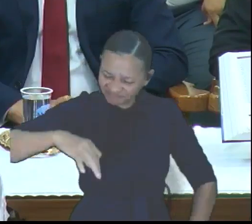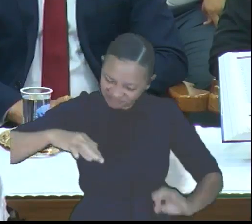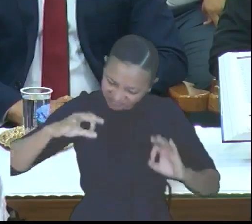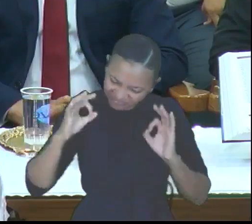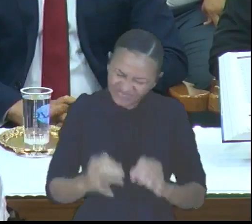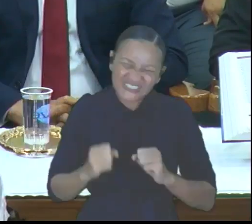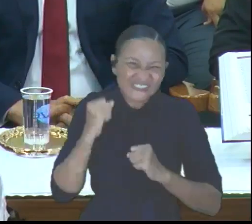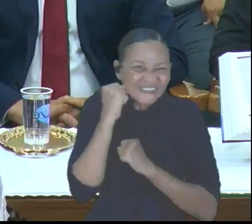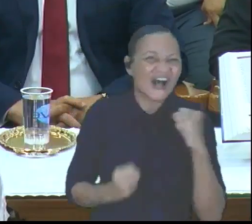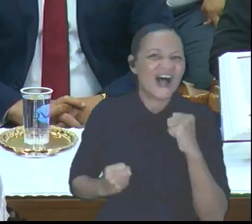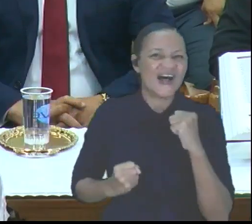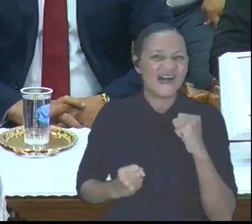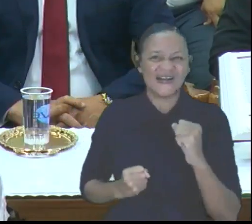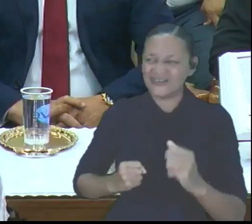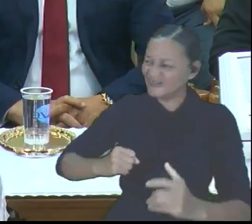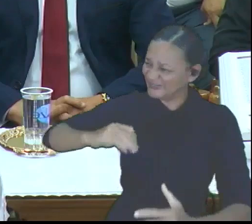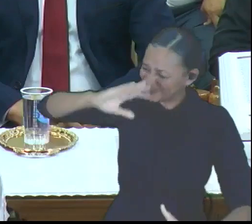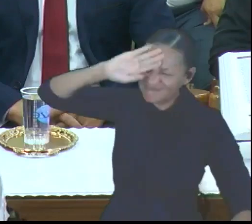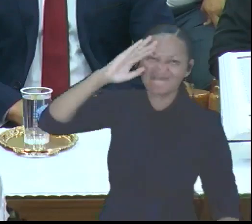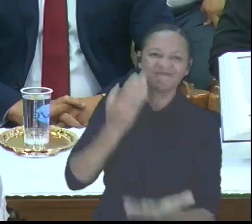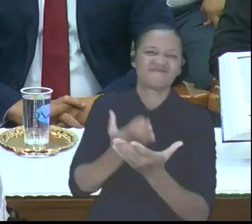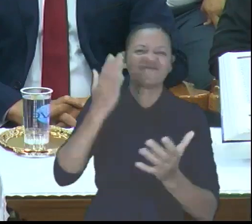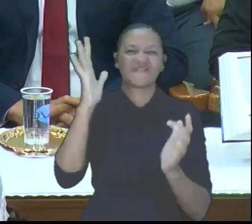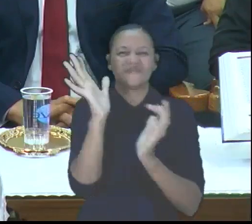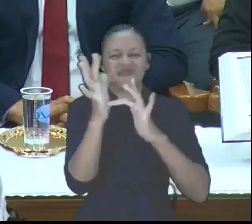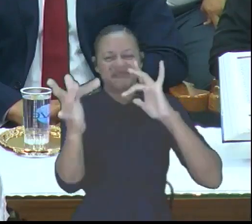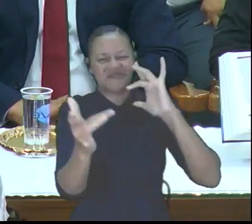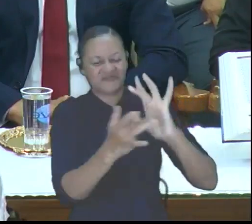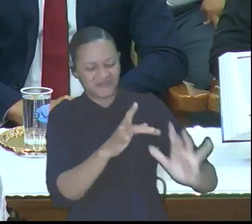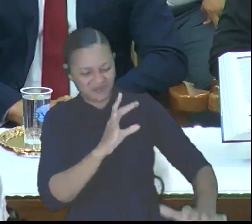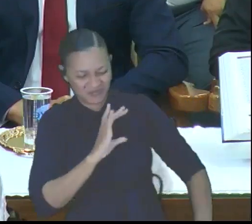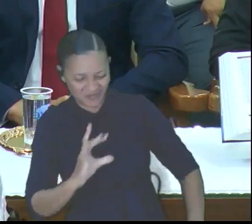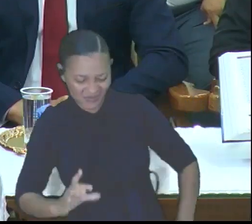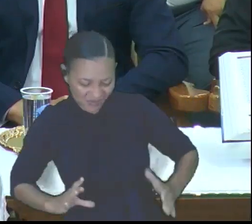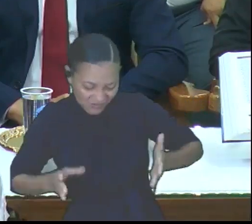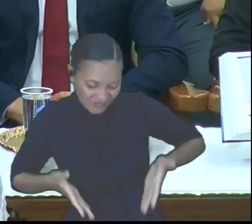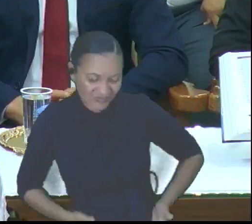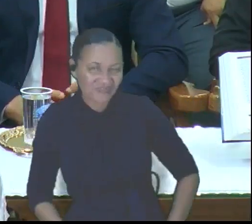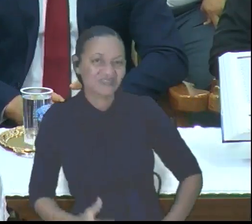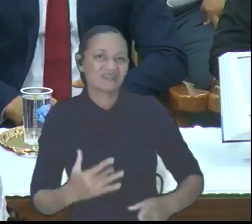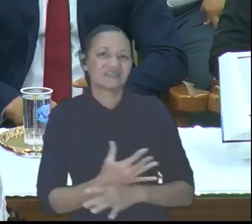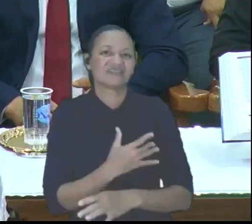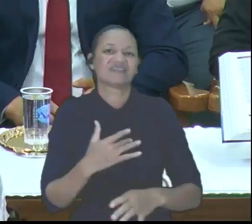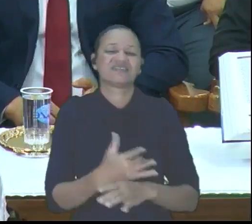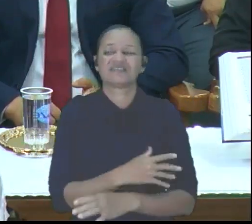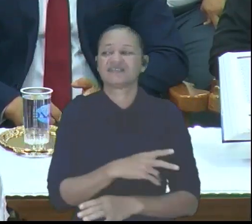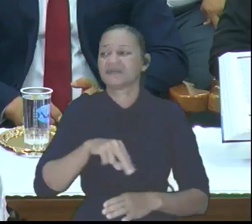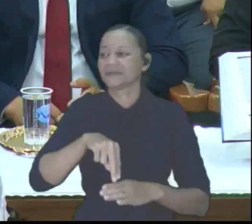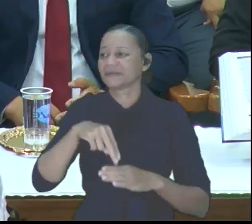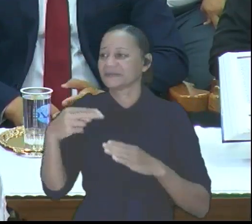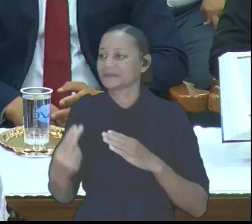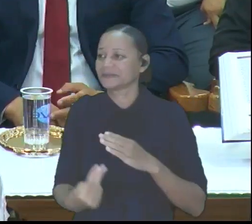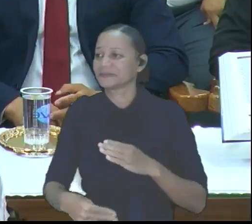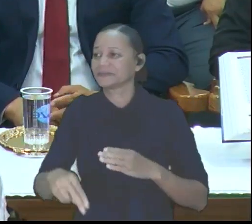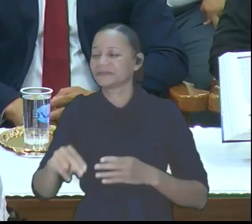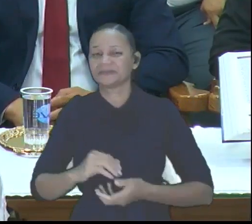pena confiar em Jesus Cristo de Nazaré.